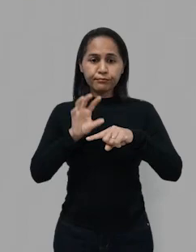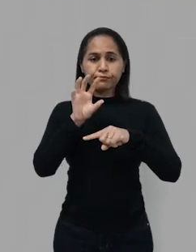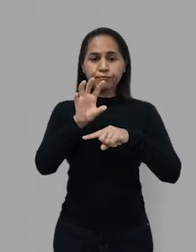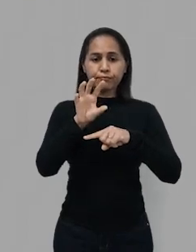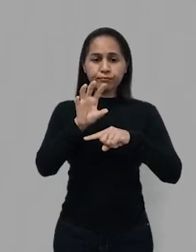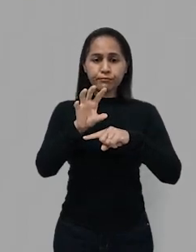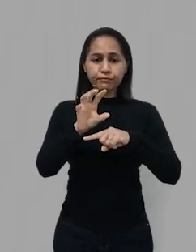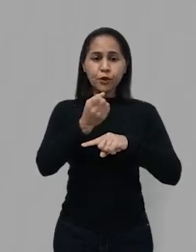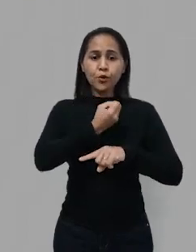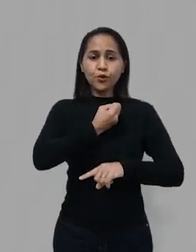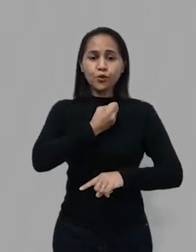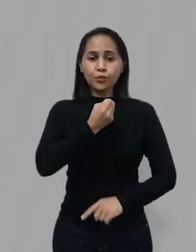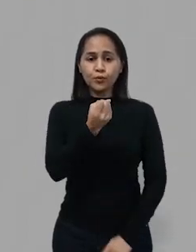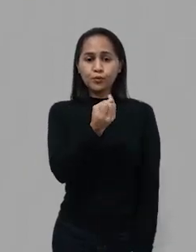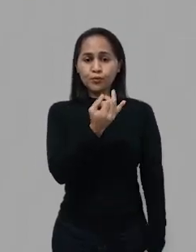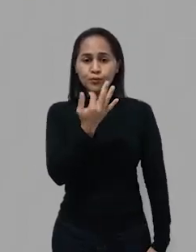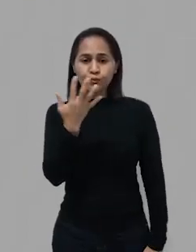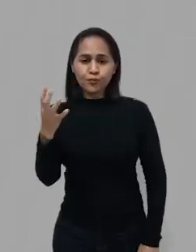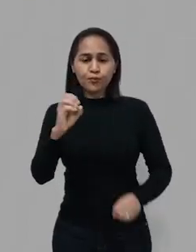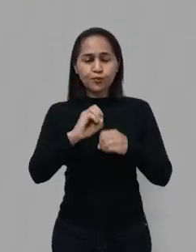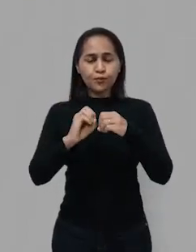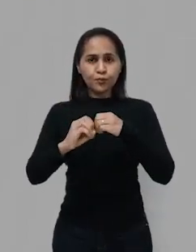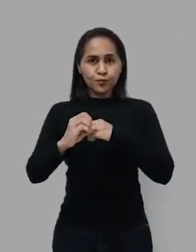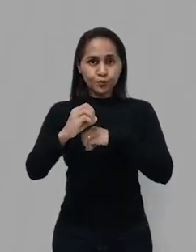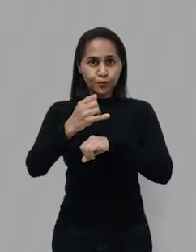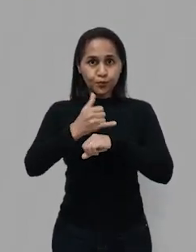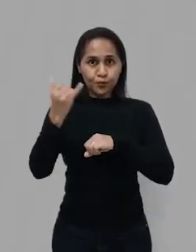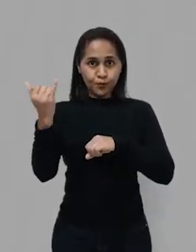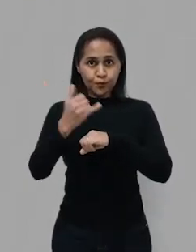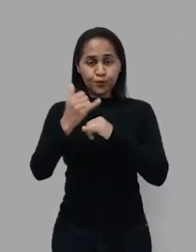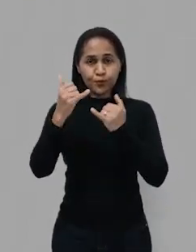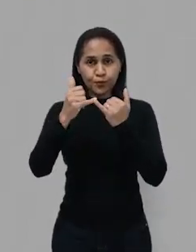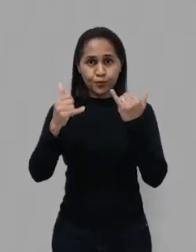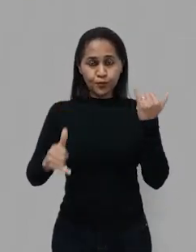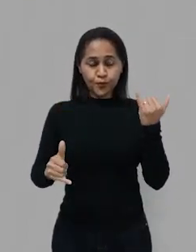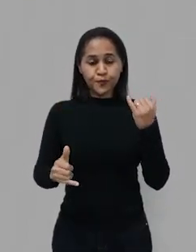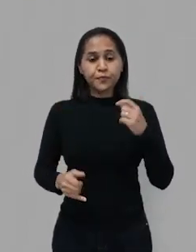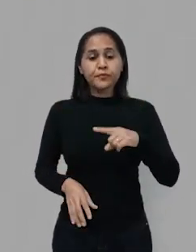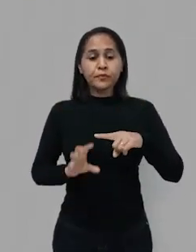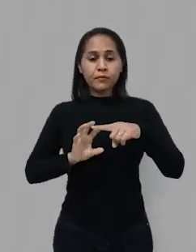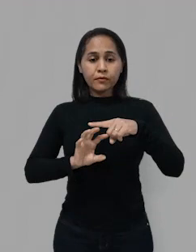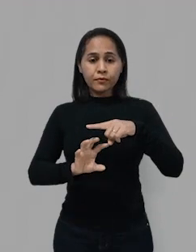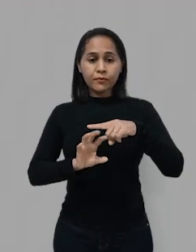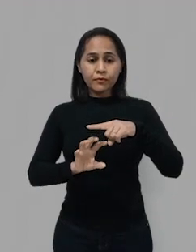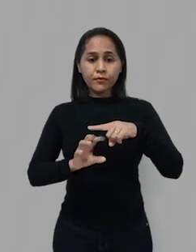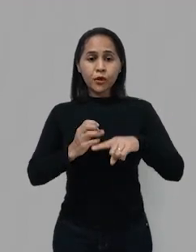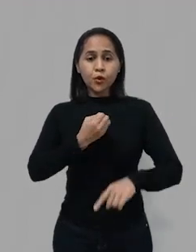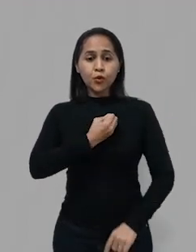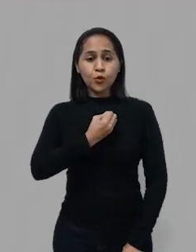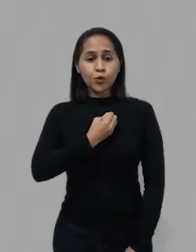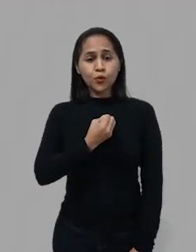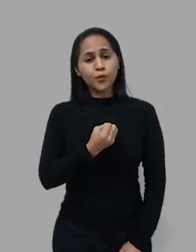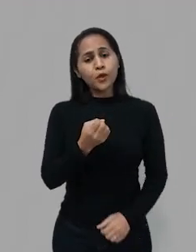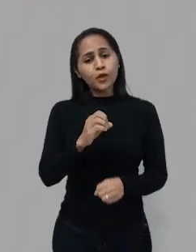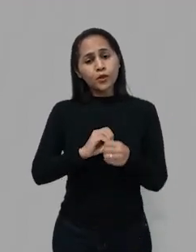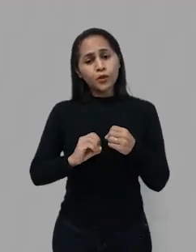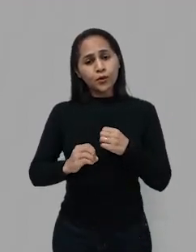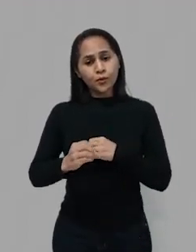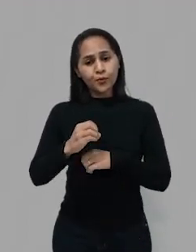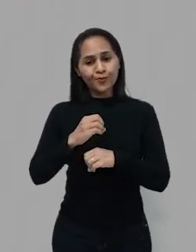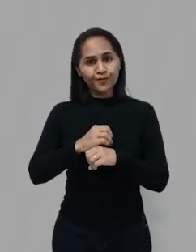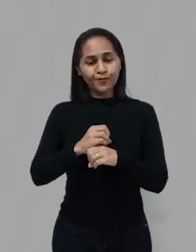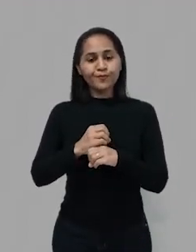moléculas ionizadas, que sofreram aquela ruptura, pela quantidade de moléculas dissolvidas, quantidade de